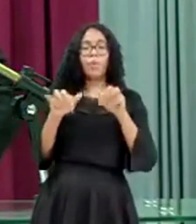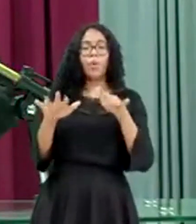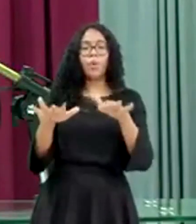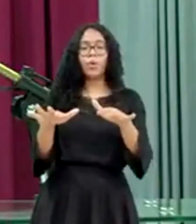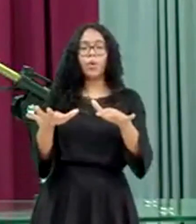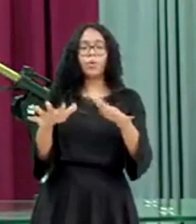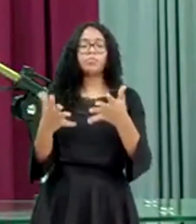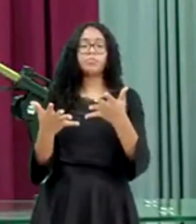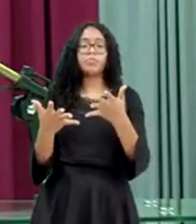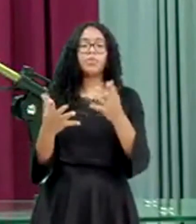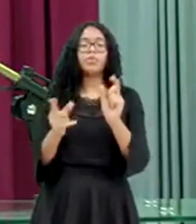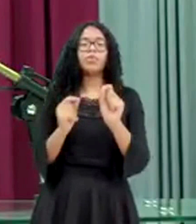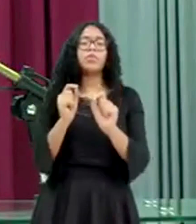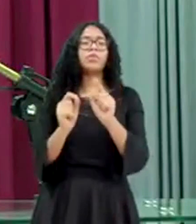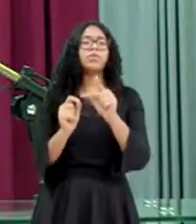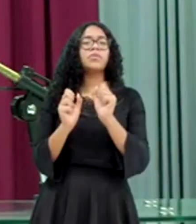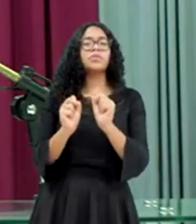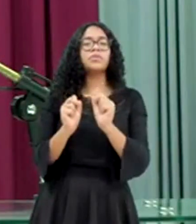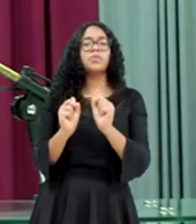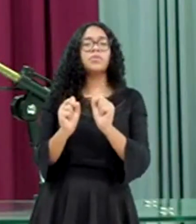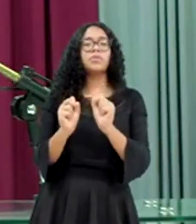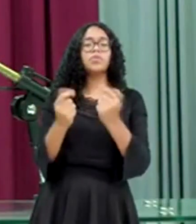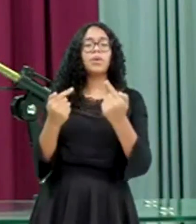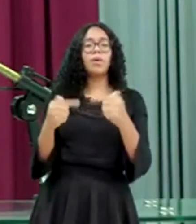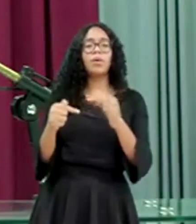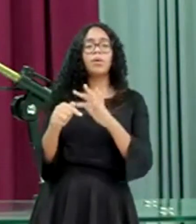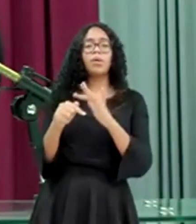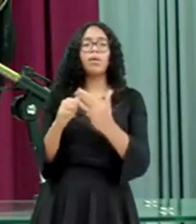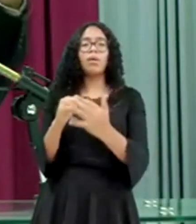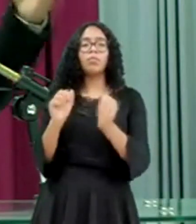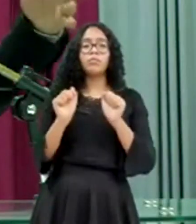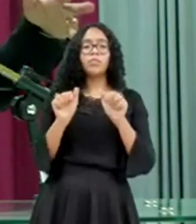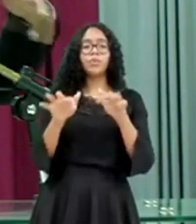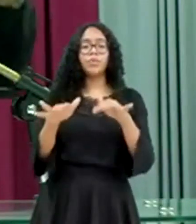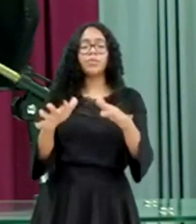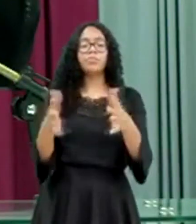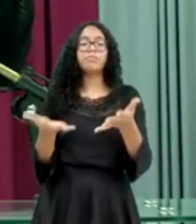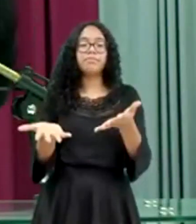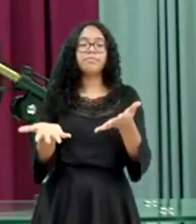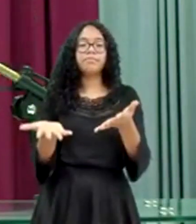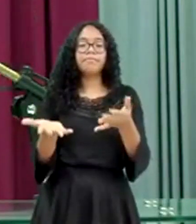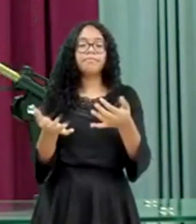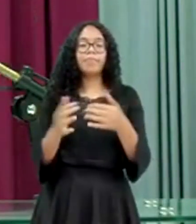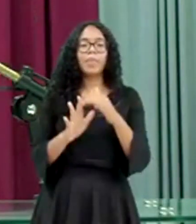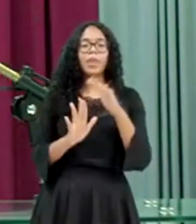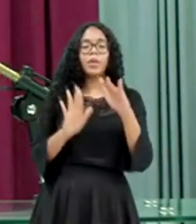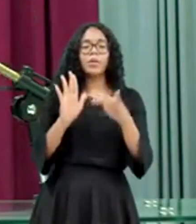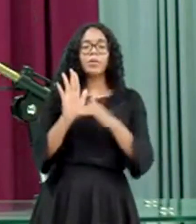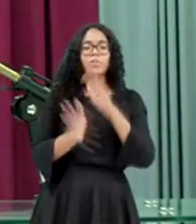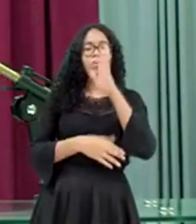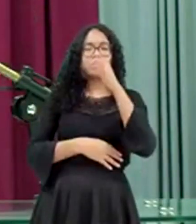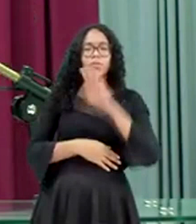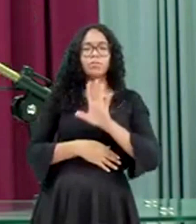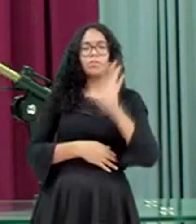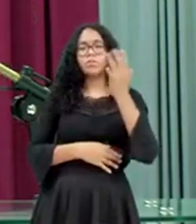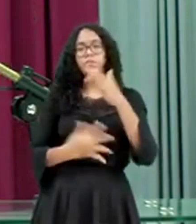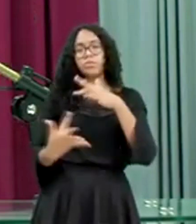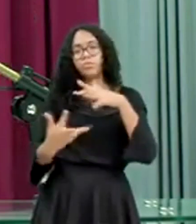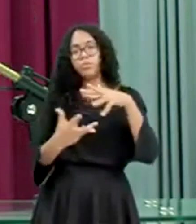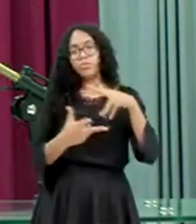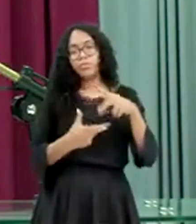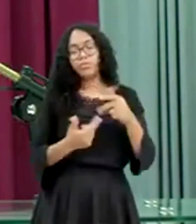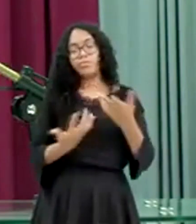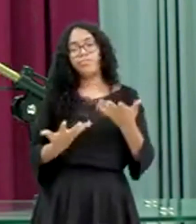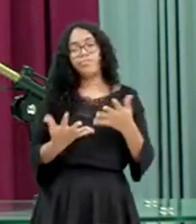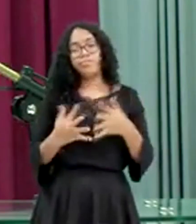contra esta pandemia? O que é que nós podemos contra todos os males que estão acontecendo aí? Então